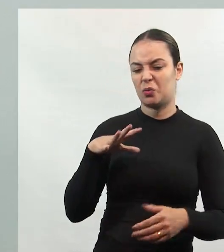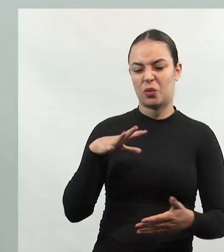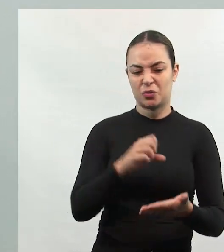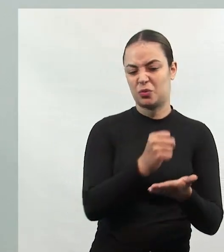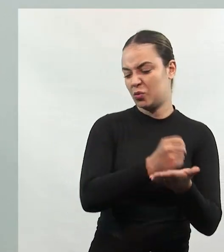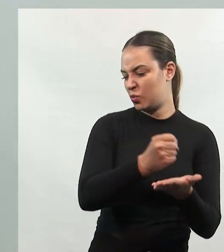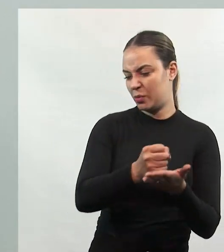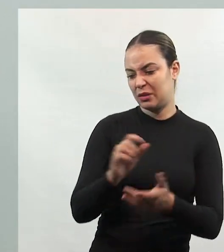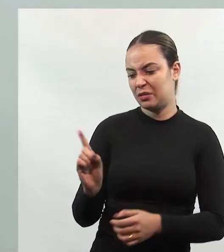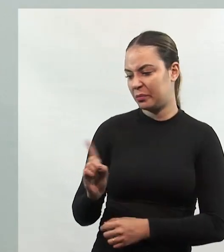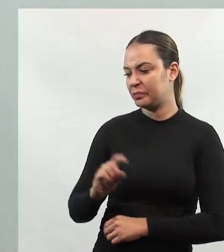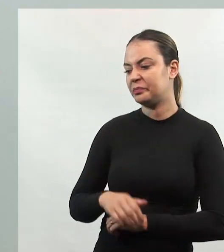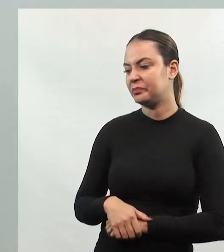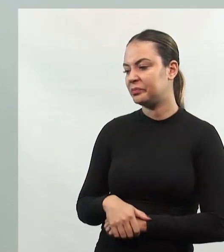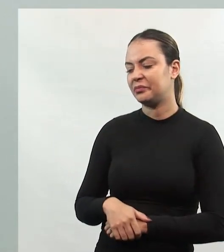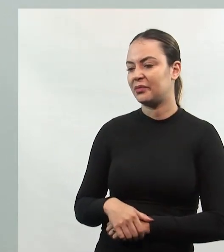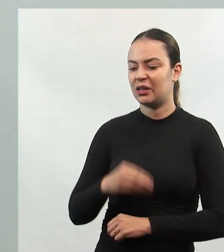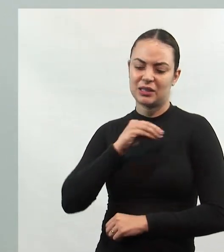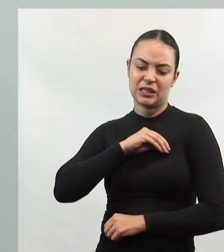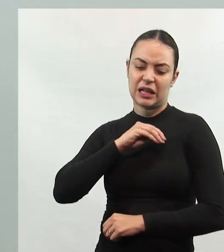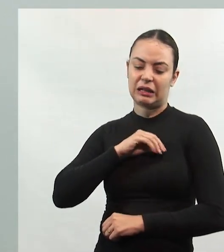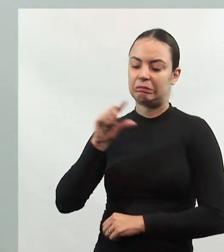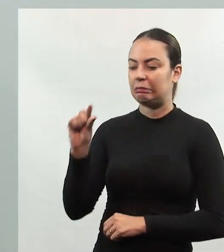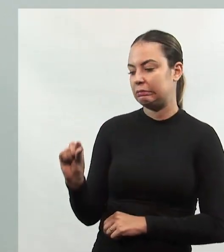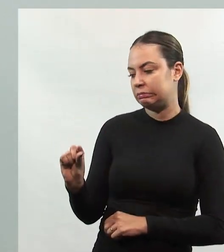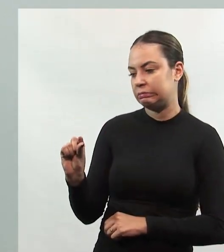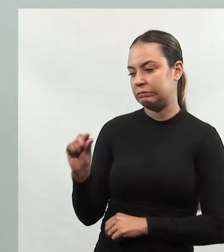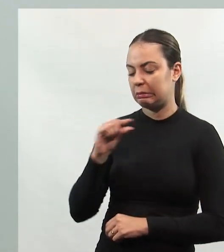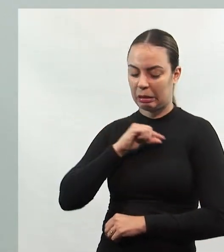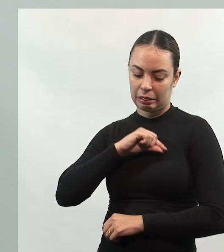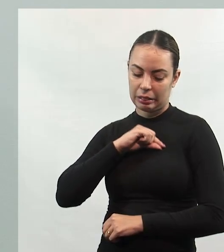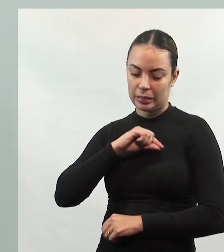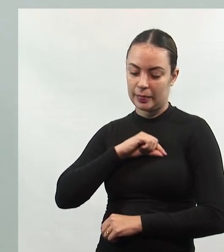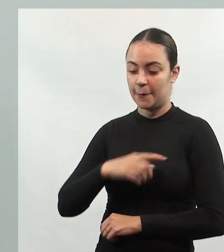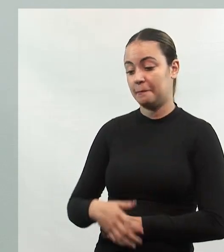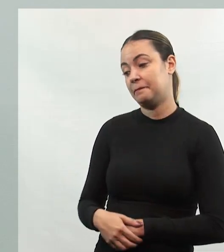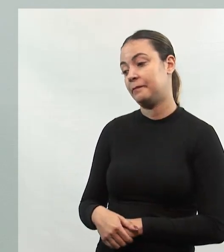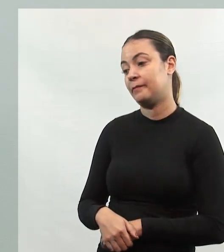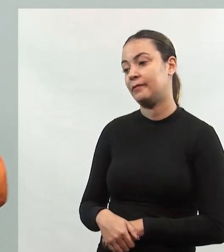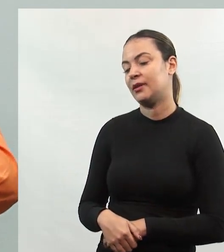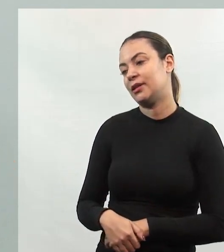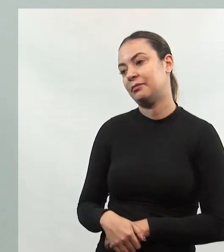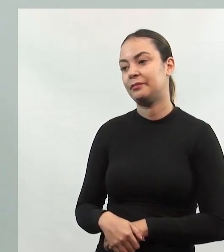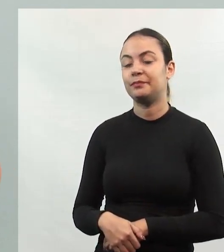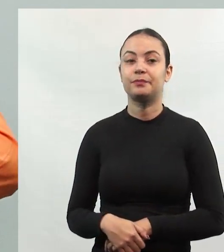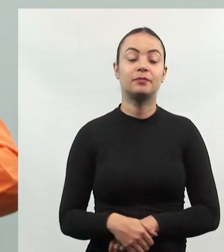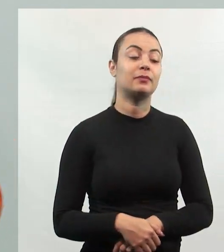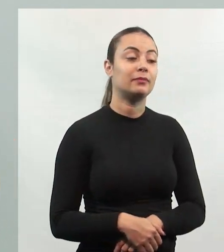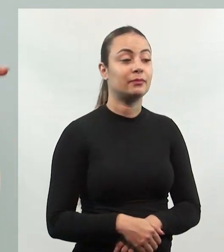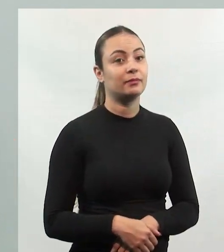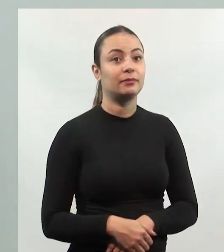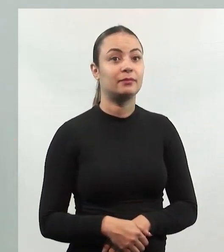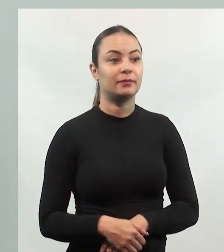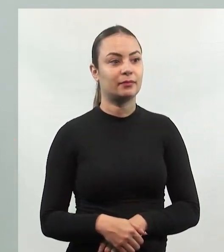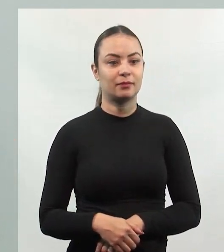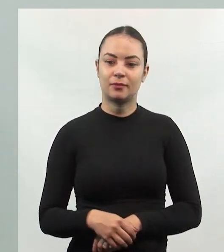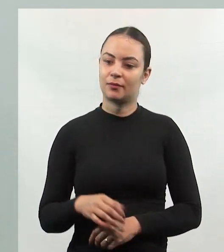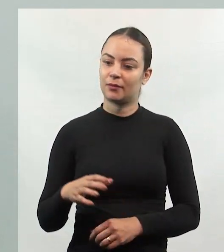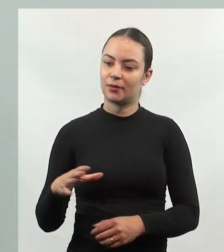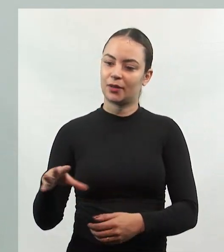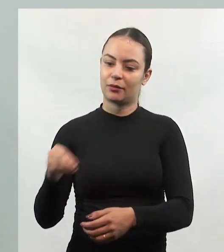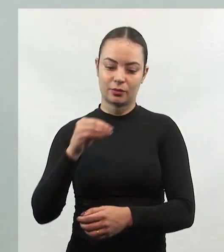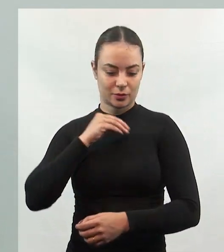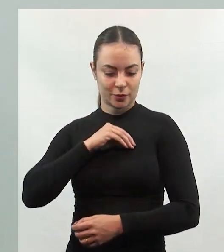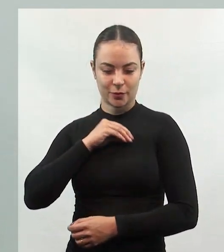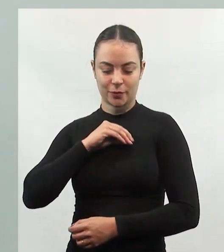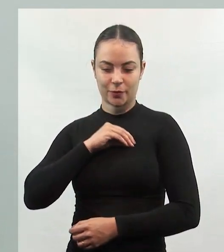que eu não sabia disso, né? Estava entrando naquele momento. Aí, não, o salário é muito pouco, a minha amiga falou, a Nalda, né? Do magistério. Vou não, Glaucia. Eu falei, mulher, eu